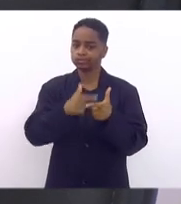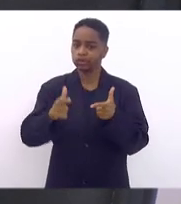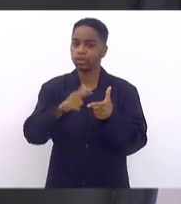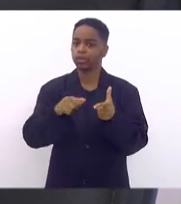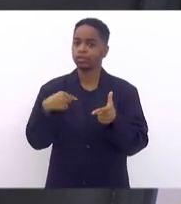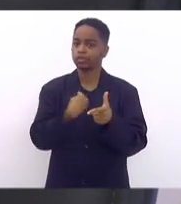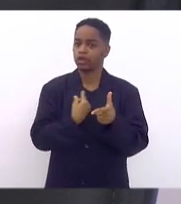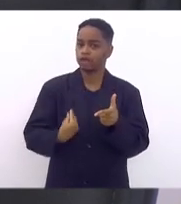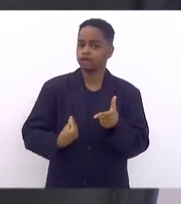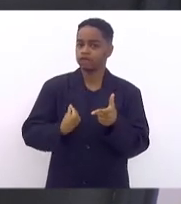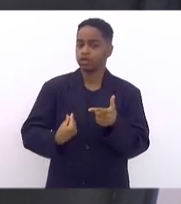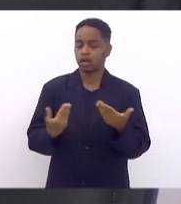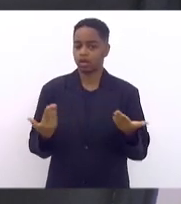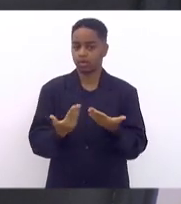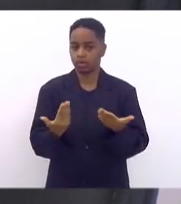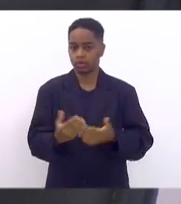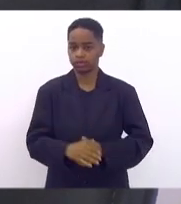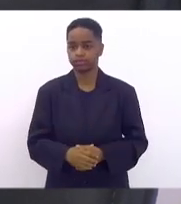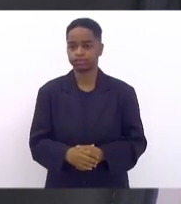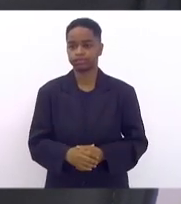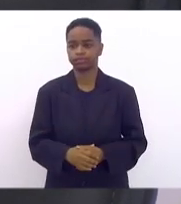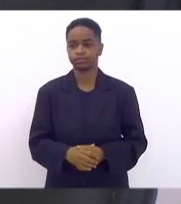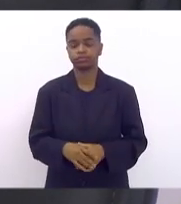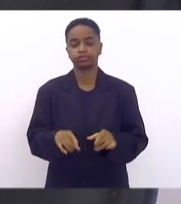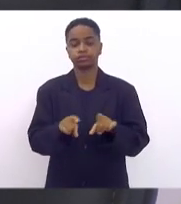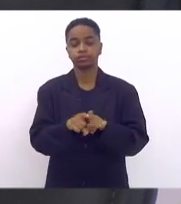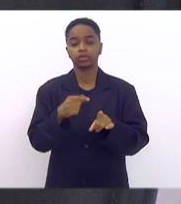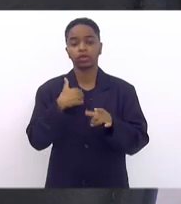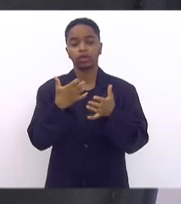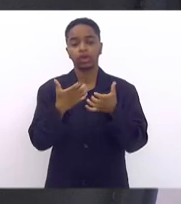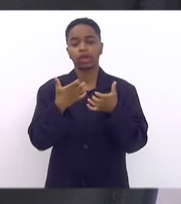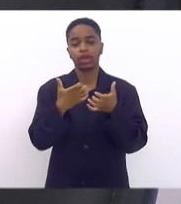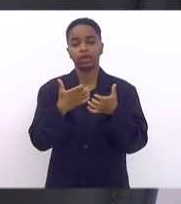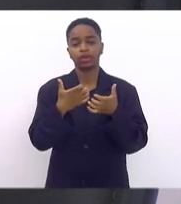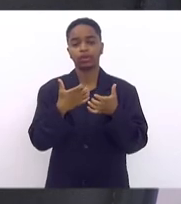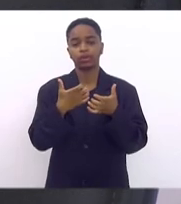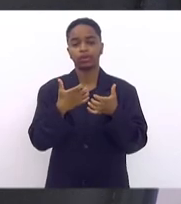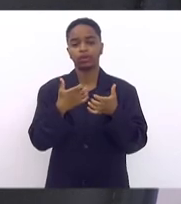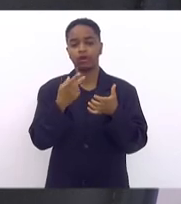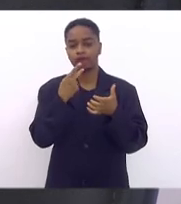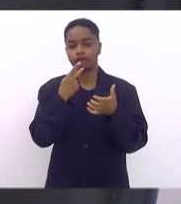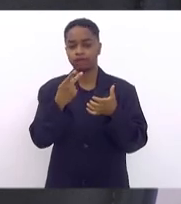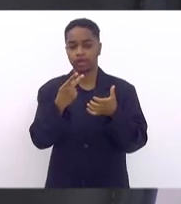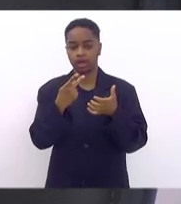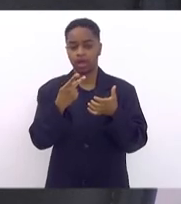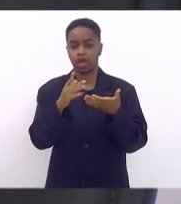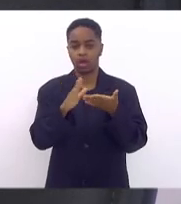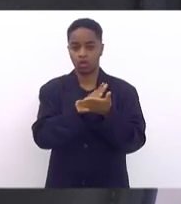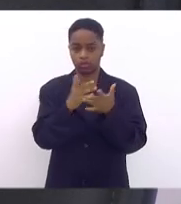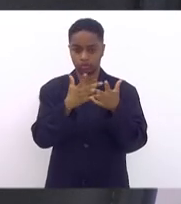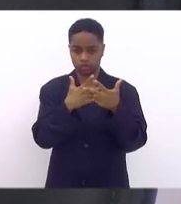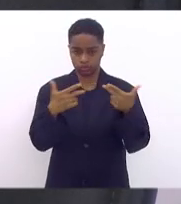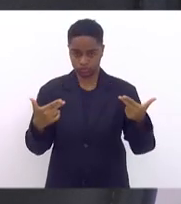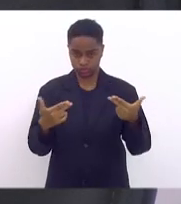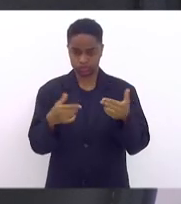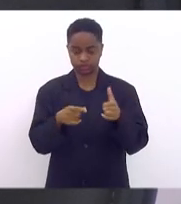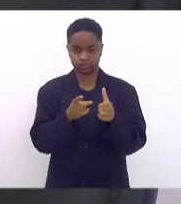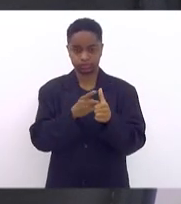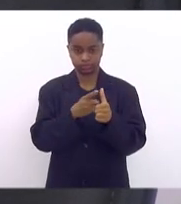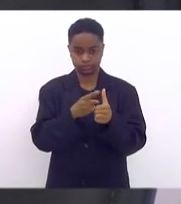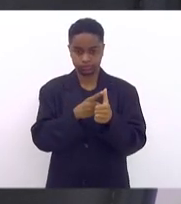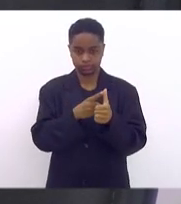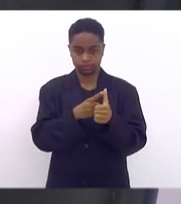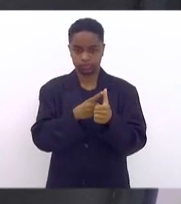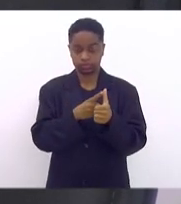estamos vivendo. E aí eu queria destacar algumas questões que você colocou. Primeira questão da diminuição